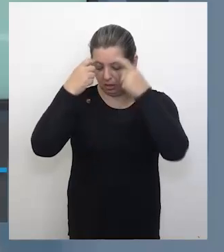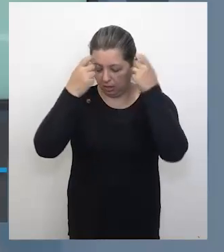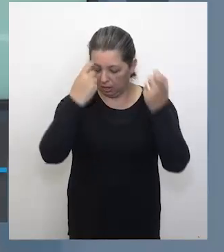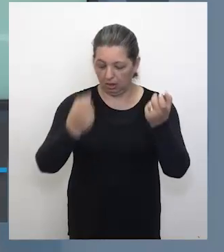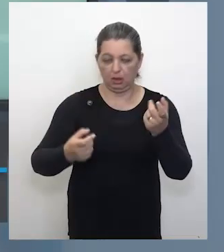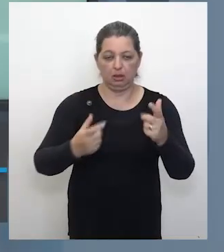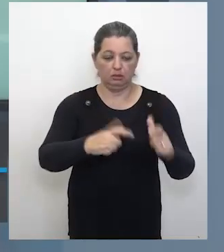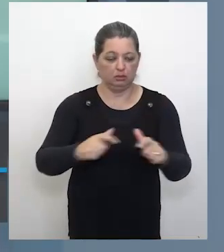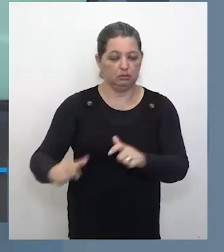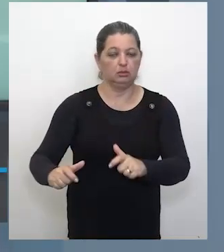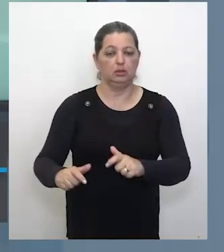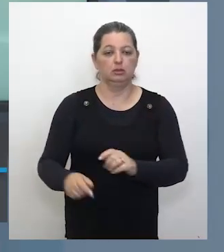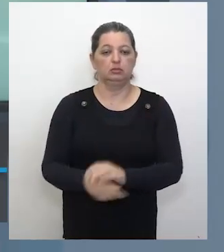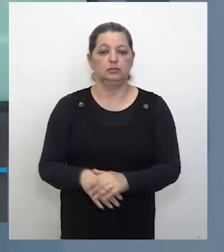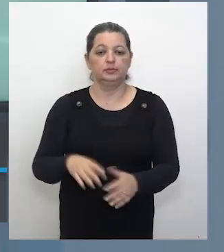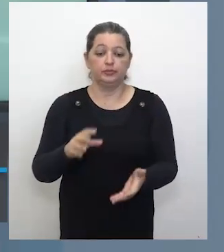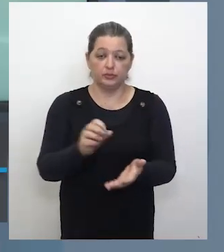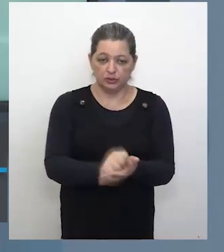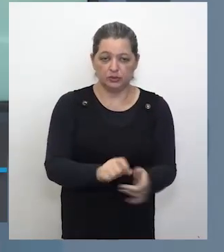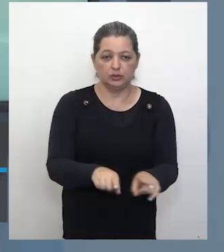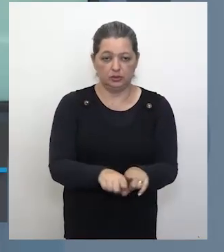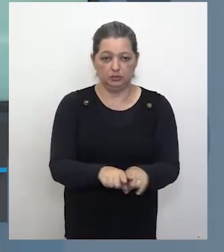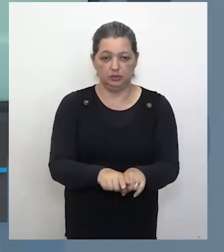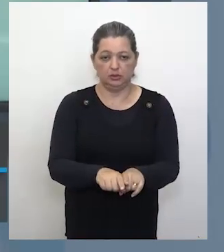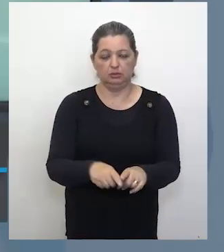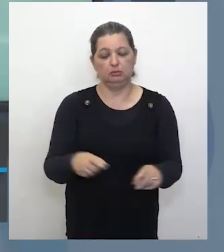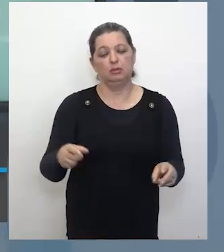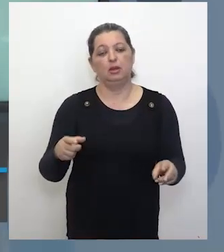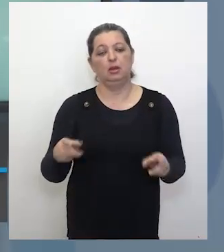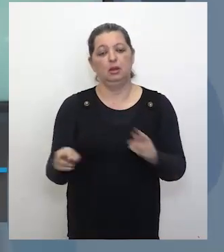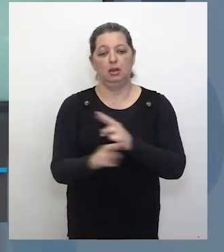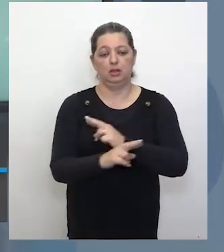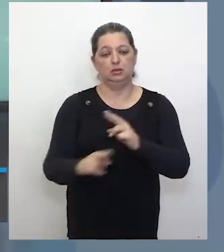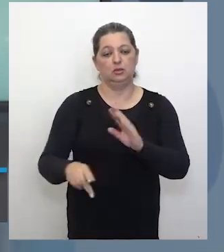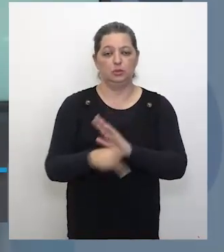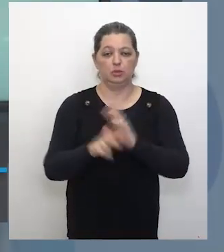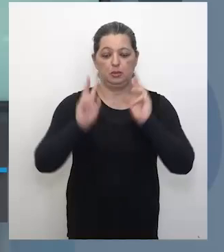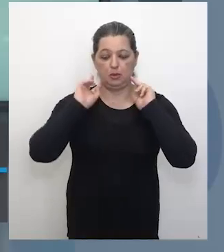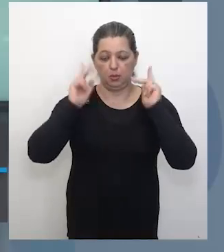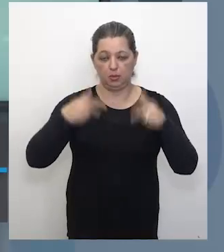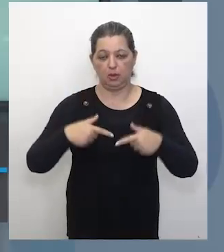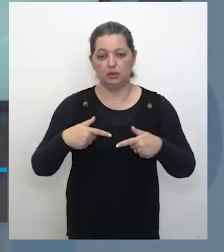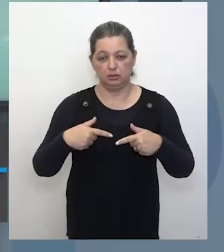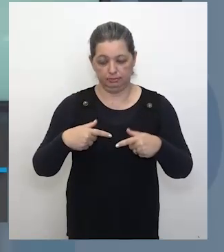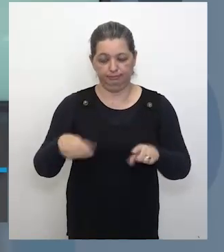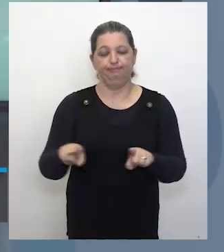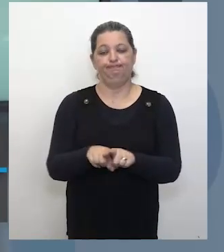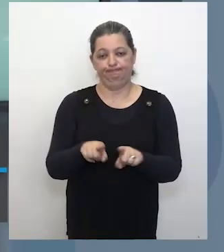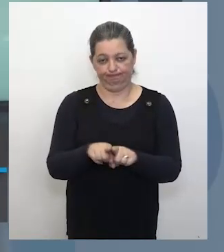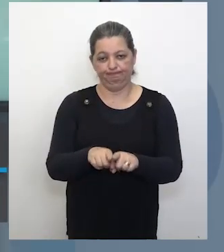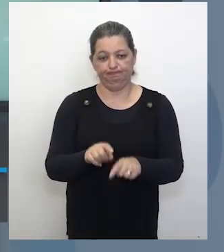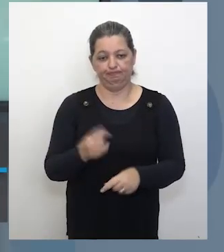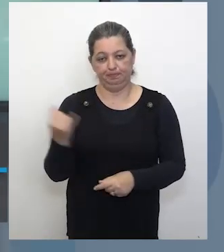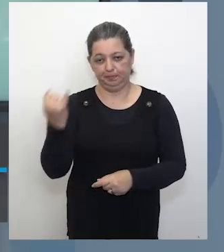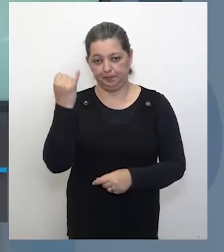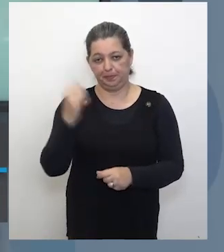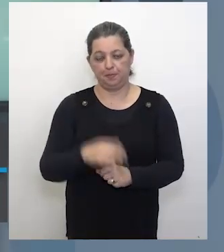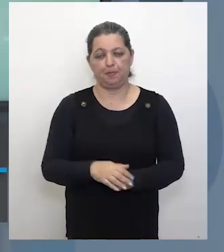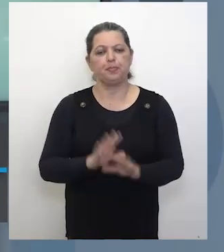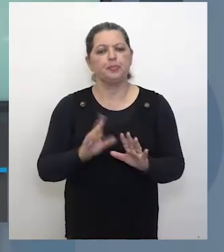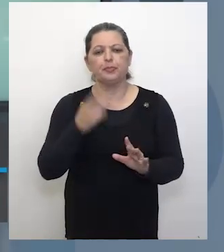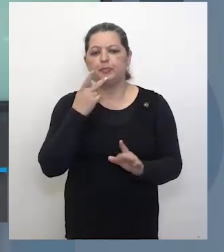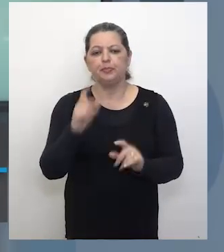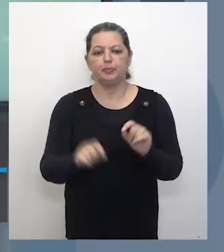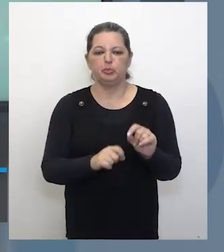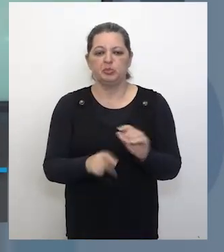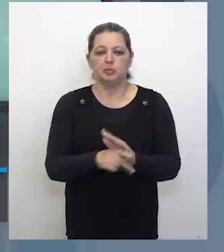ideias de Estado, também estão subjugadas às relações humanas. Né? Exatamente. Então, as relações humanas também têm um papel aí. Só que quando a gente fala, né,